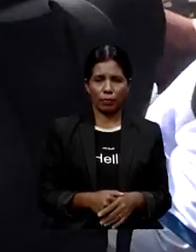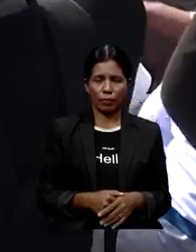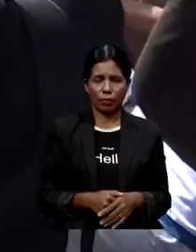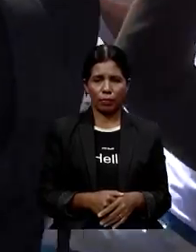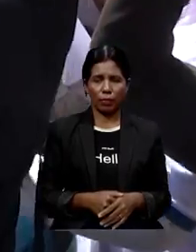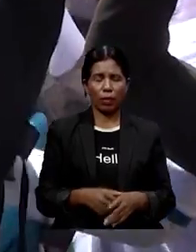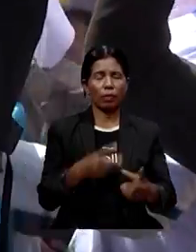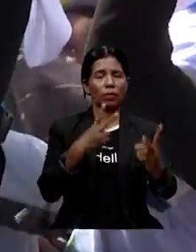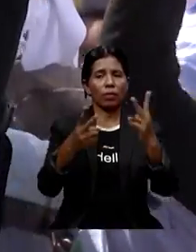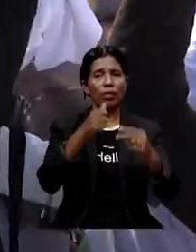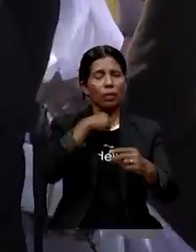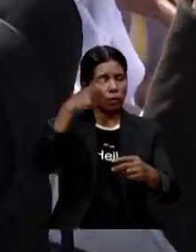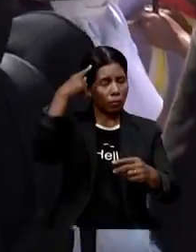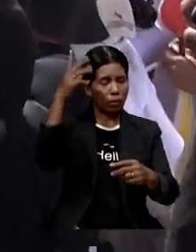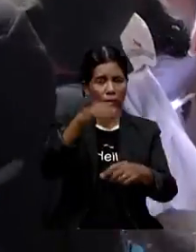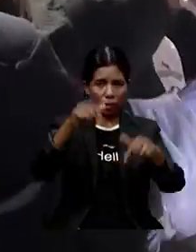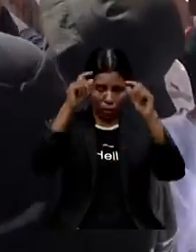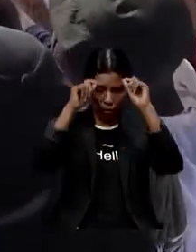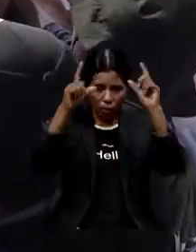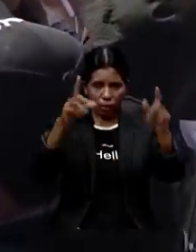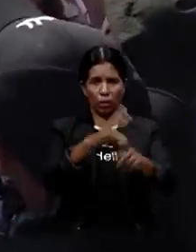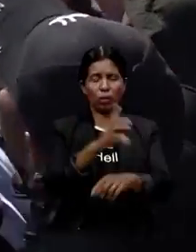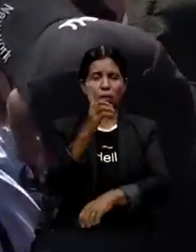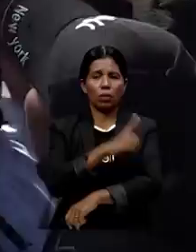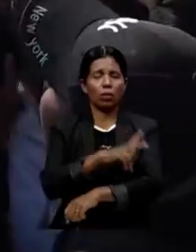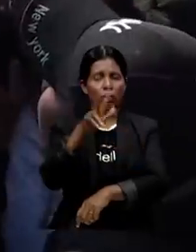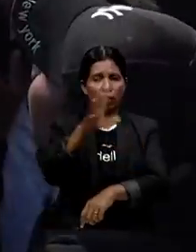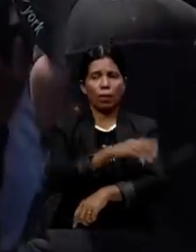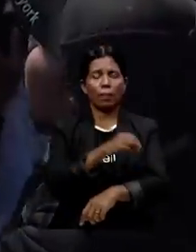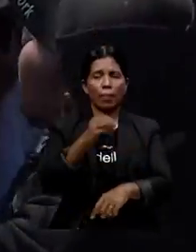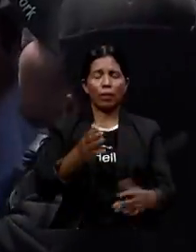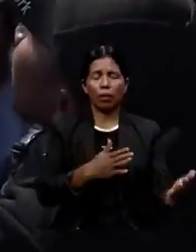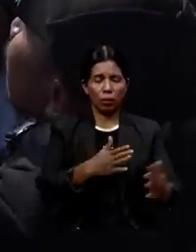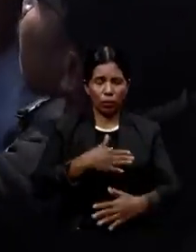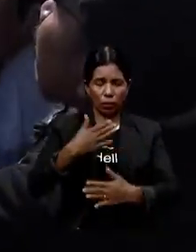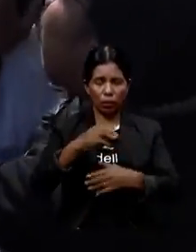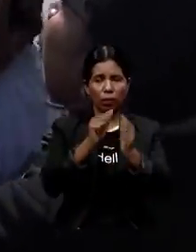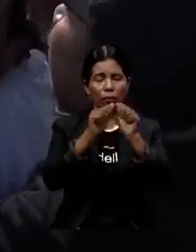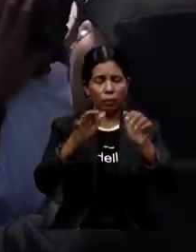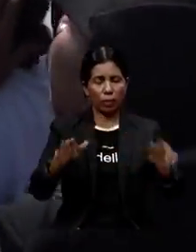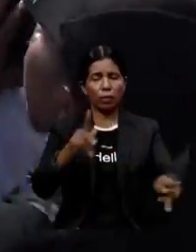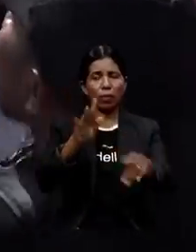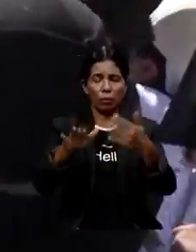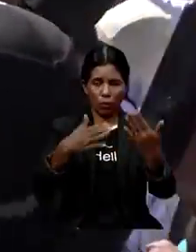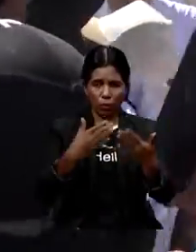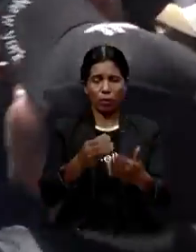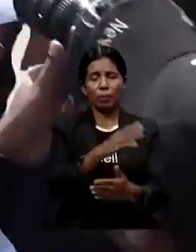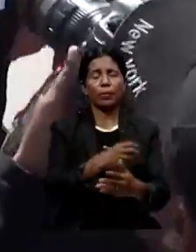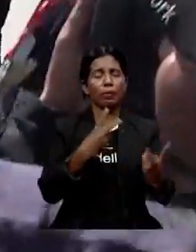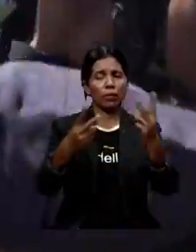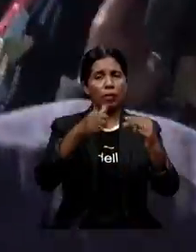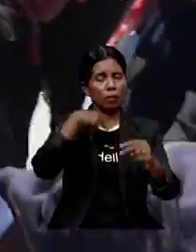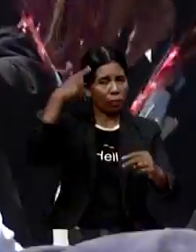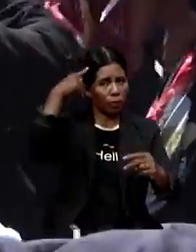Visita Sua Santidade Papa Francisco e Timor-Leste durante Lorontolo, Lorxolo, no benção Basrani Católica, tam visita Papa